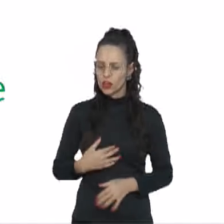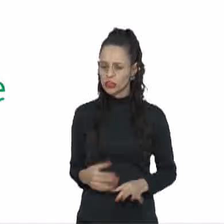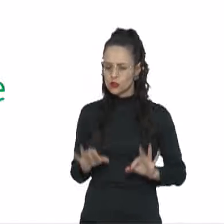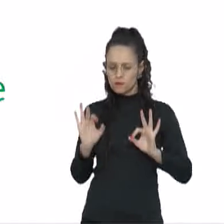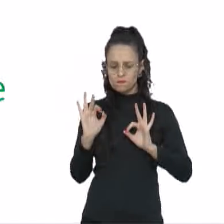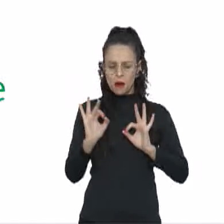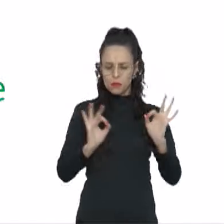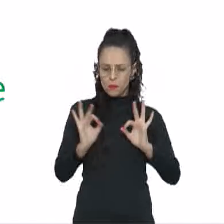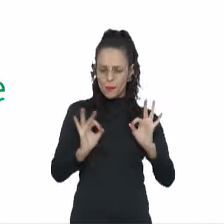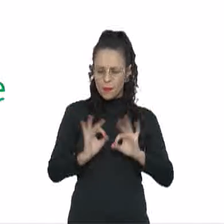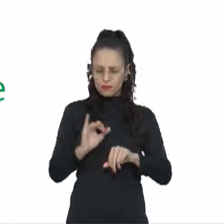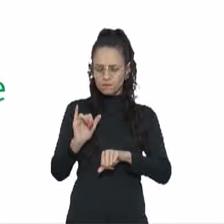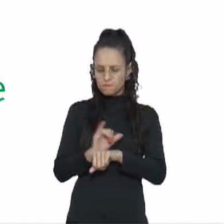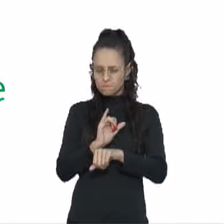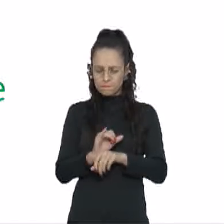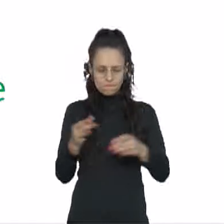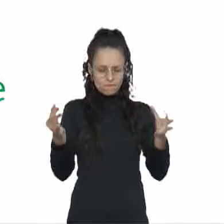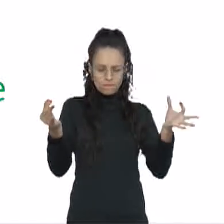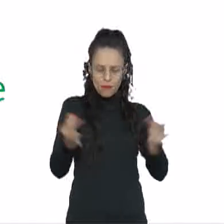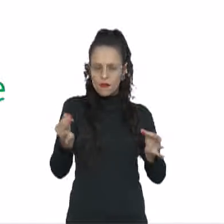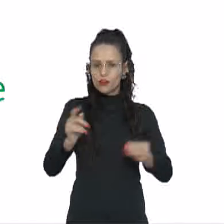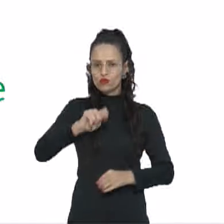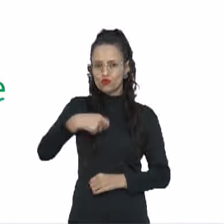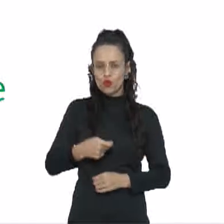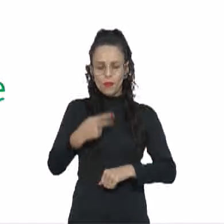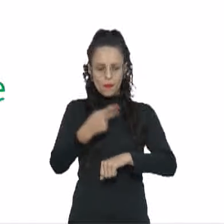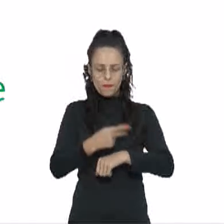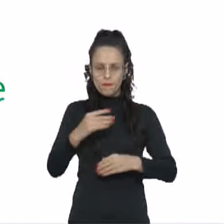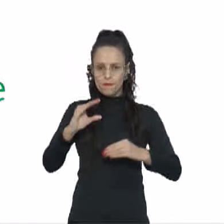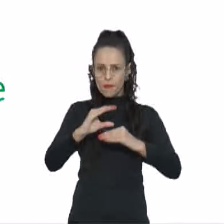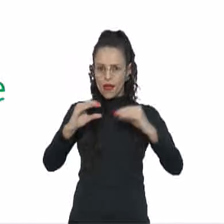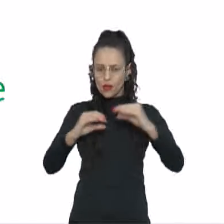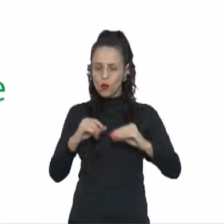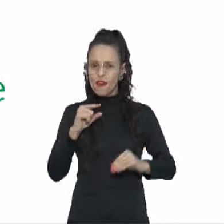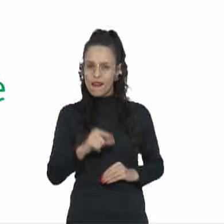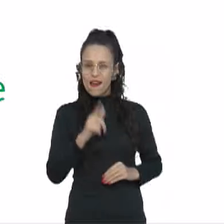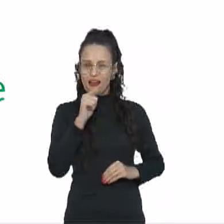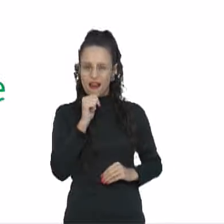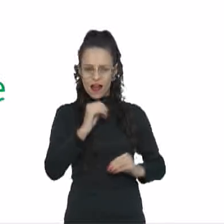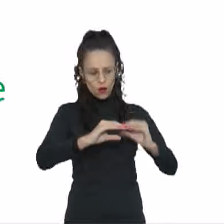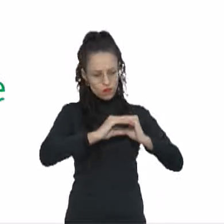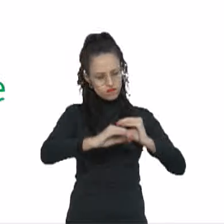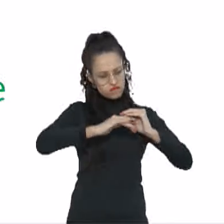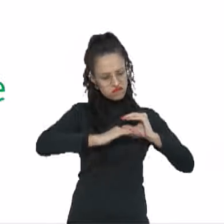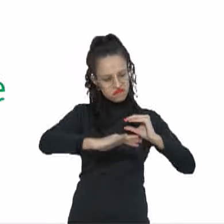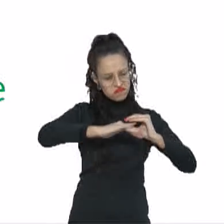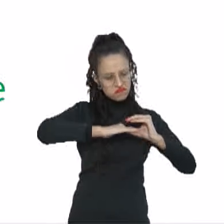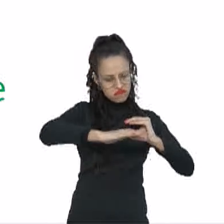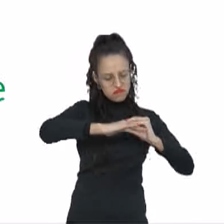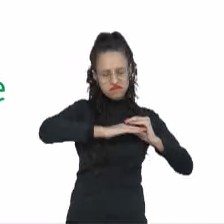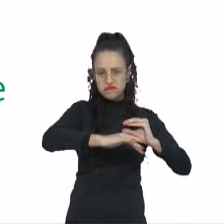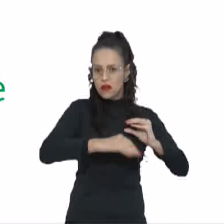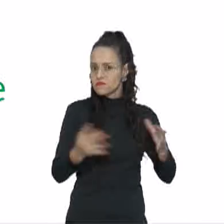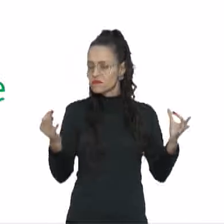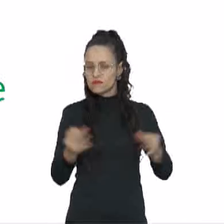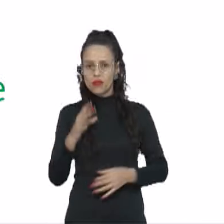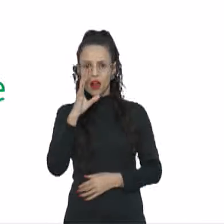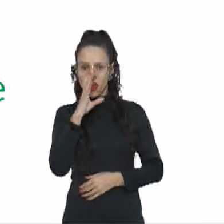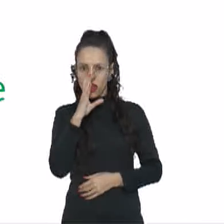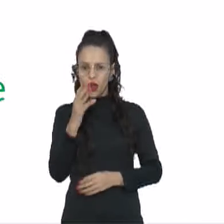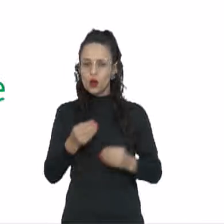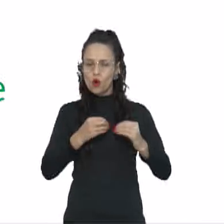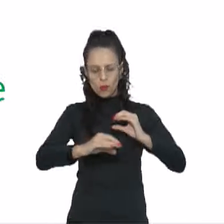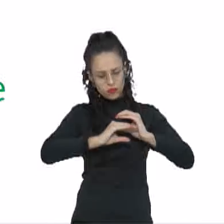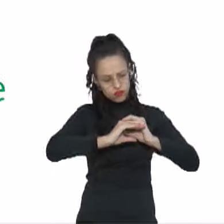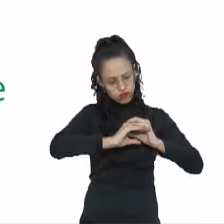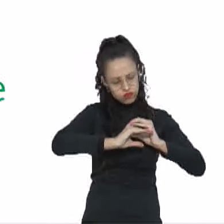destreza no trabalho com pedras. Em Cusco, os esgotos, o abastecimento de água, tinham uma eficiência impressionante. A água era levada para alguns edifícios por